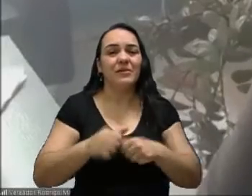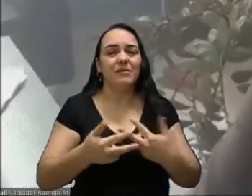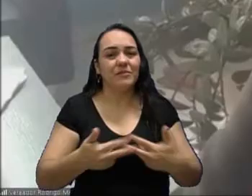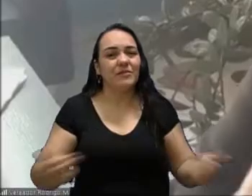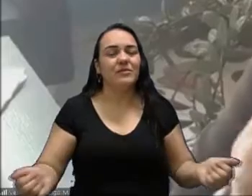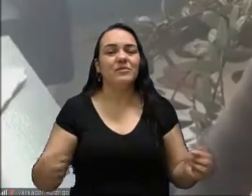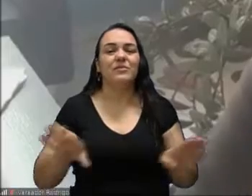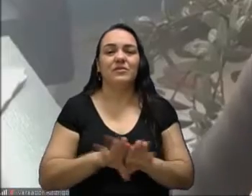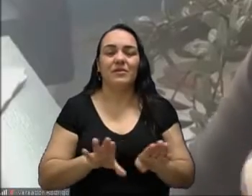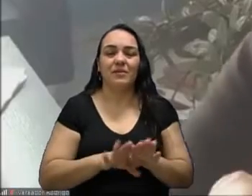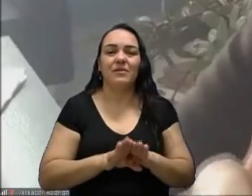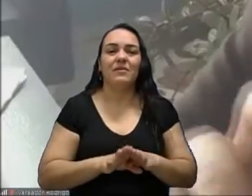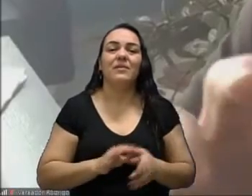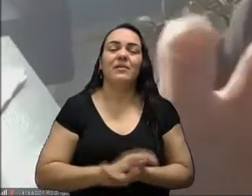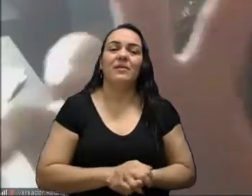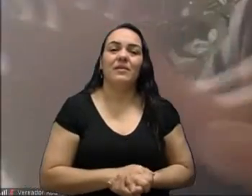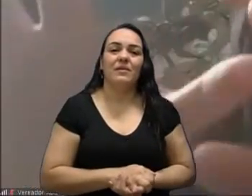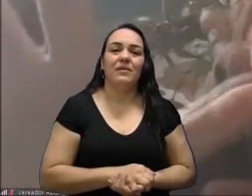para saúde. Então,